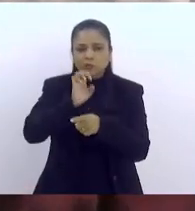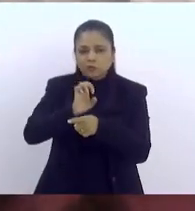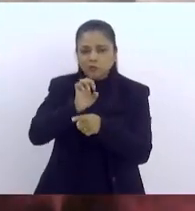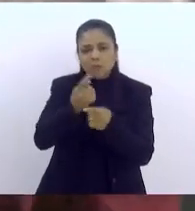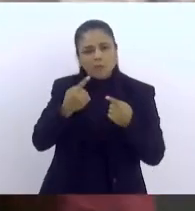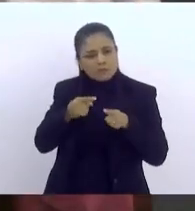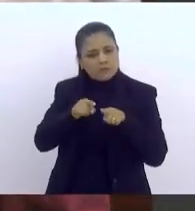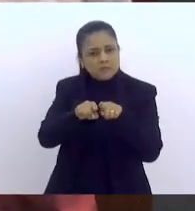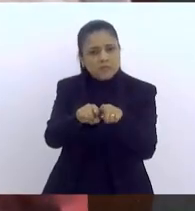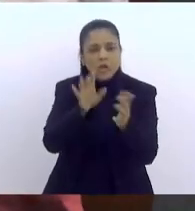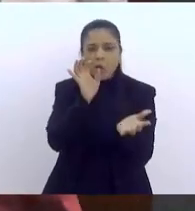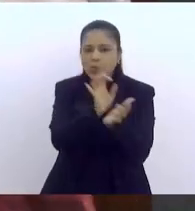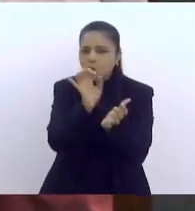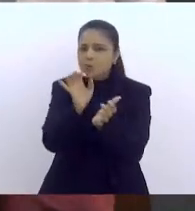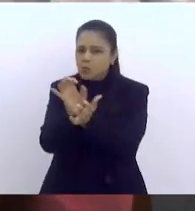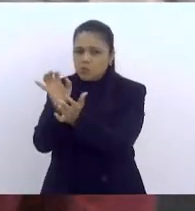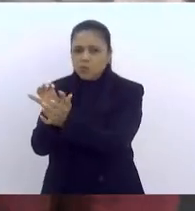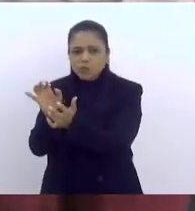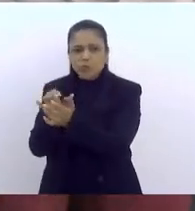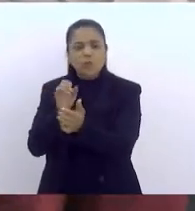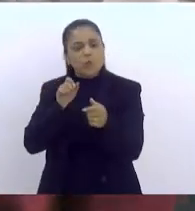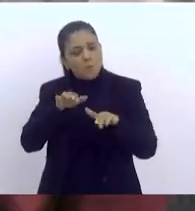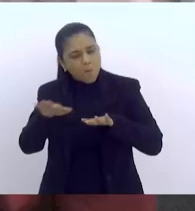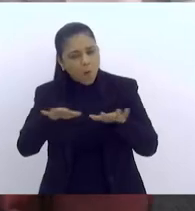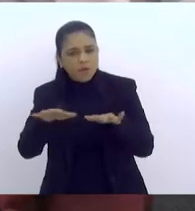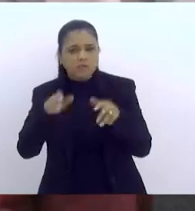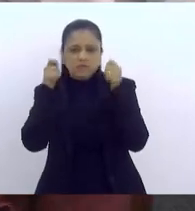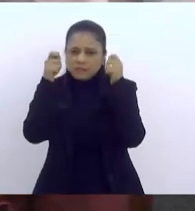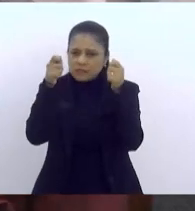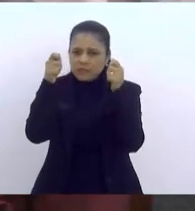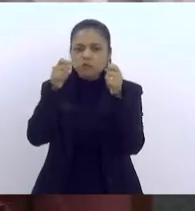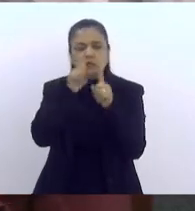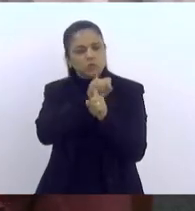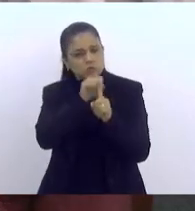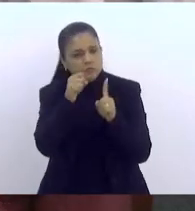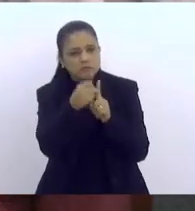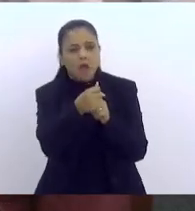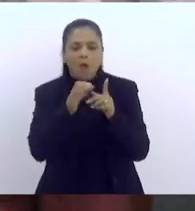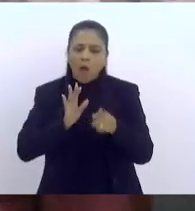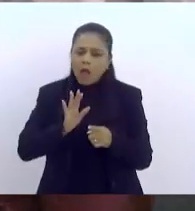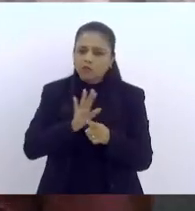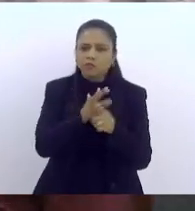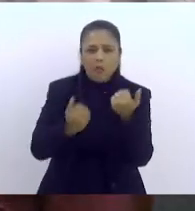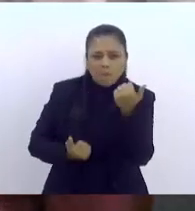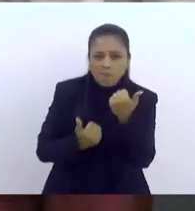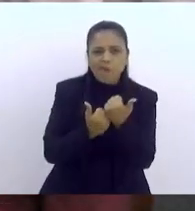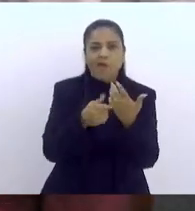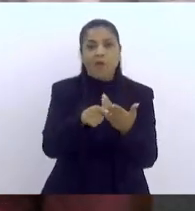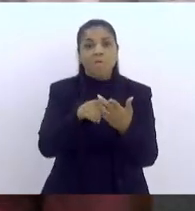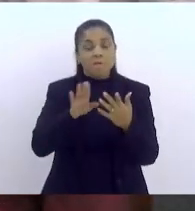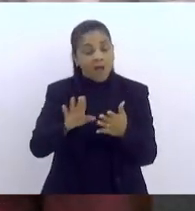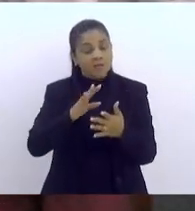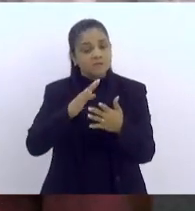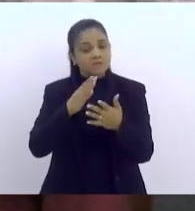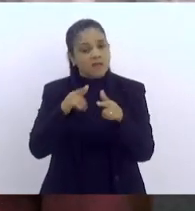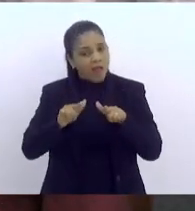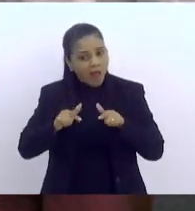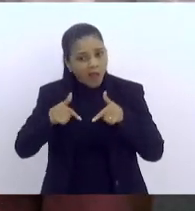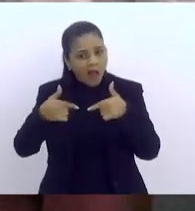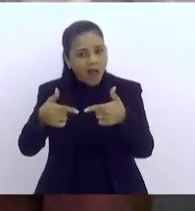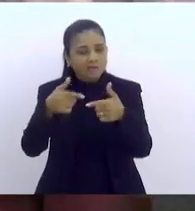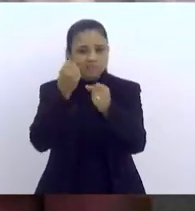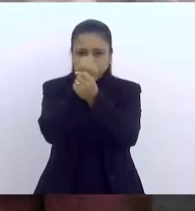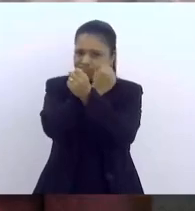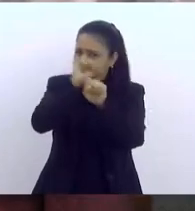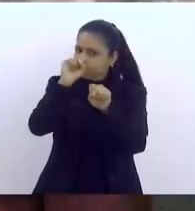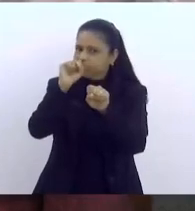de vários grupos que fazem as mobilizações sociais, enfim, mas atos repudiosos, como foi